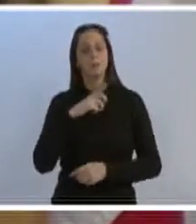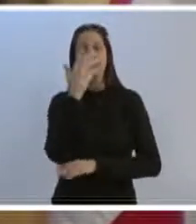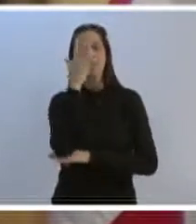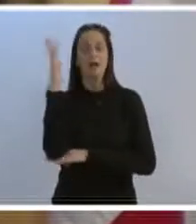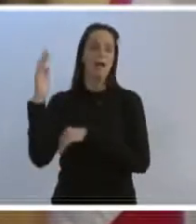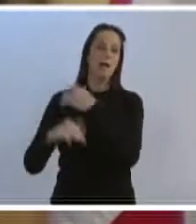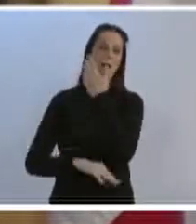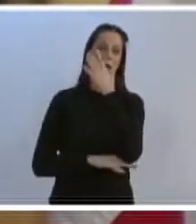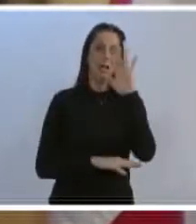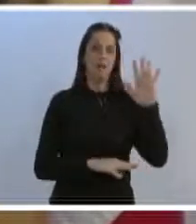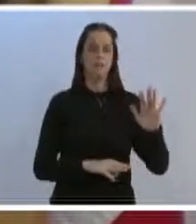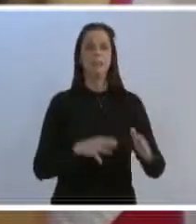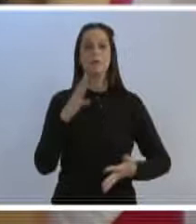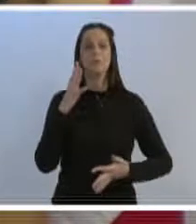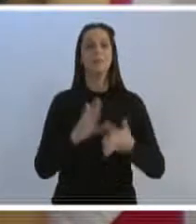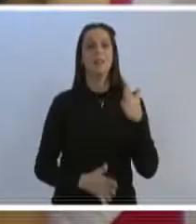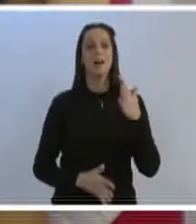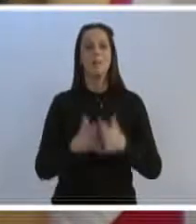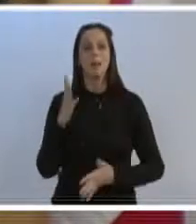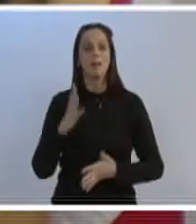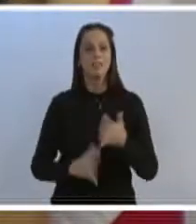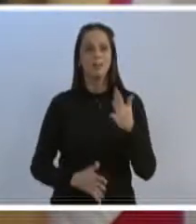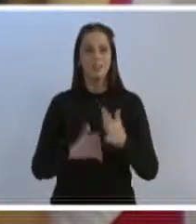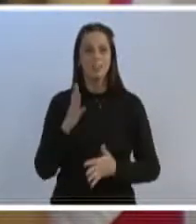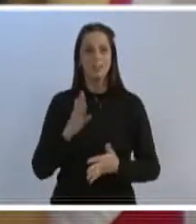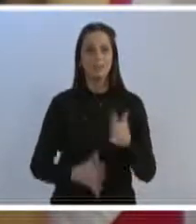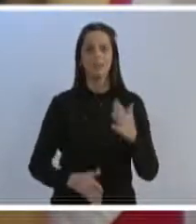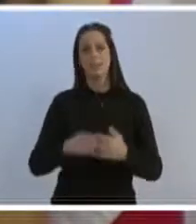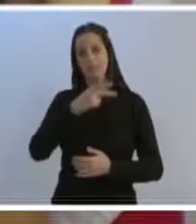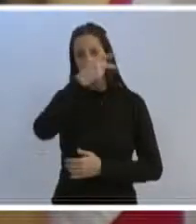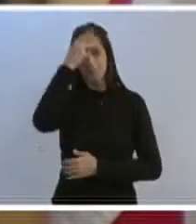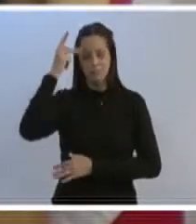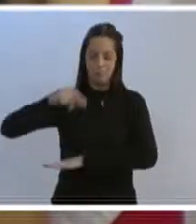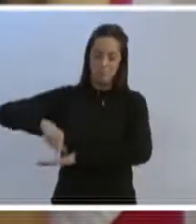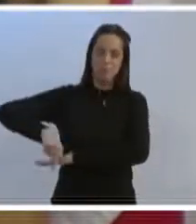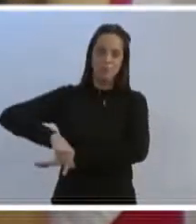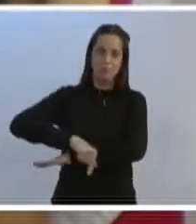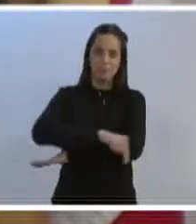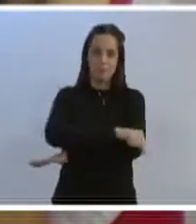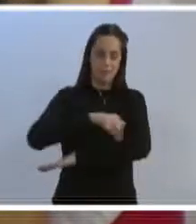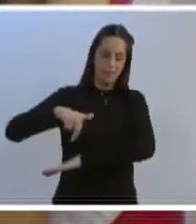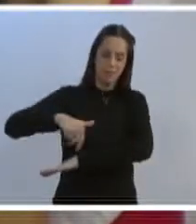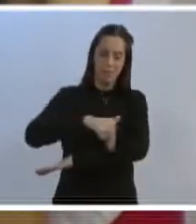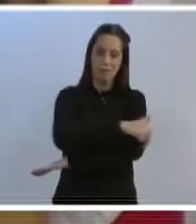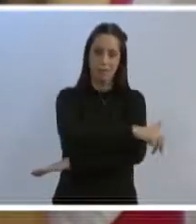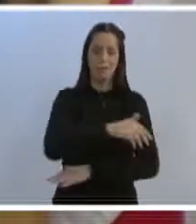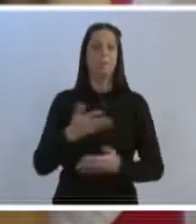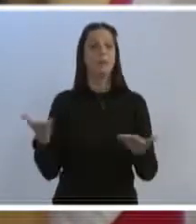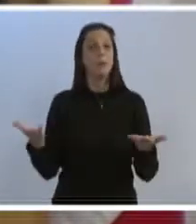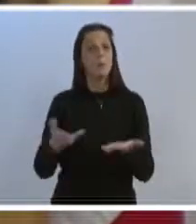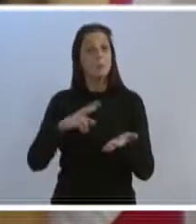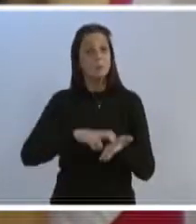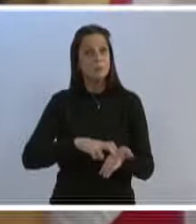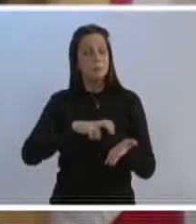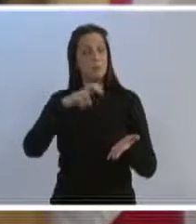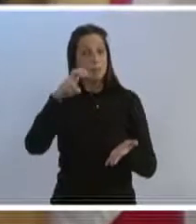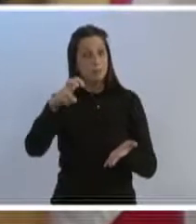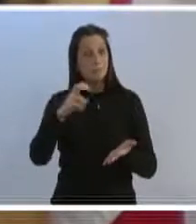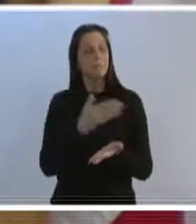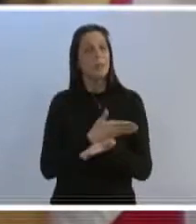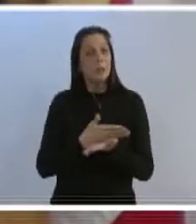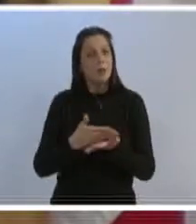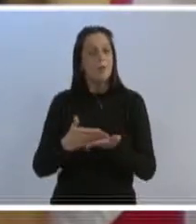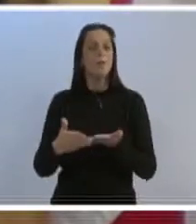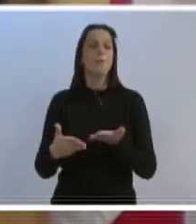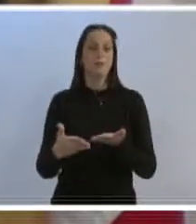que estavam impedindo o passeio público e hoje pela manhã começou o